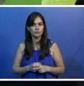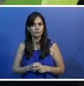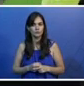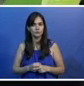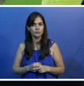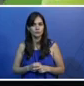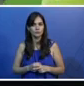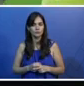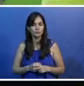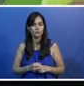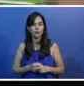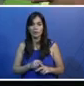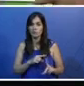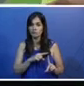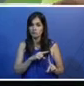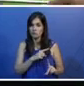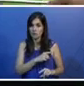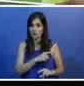era menos, tá?